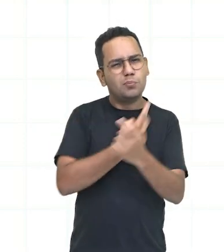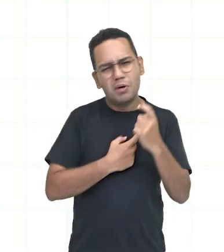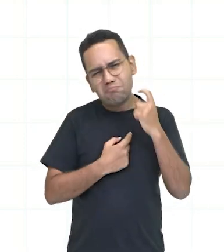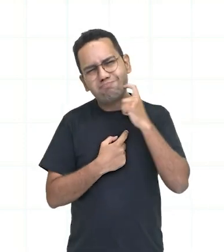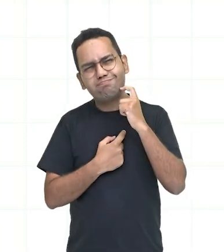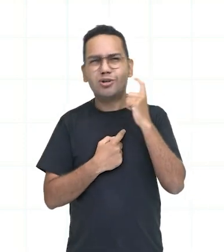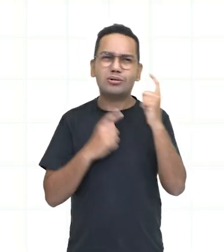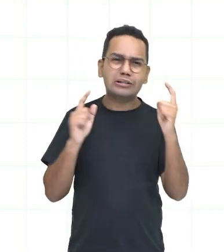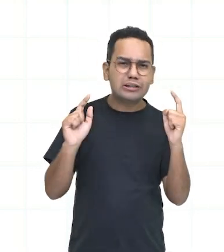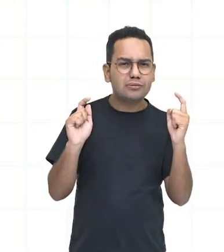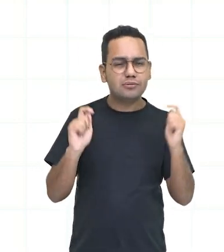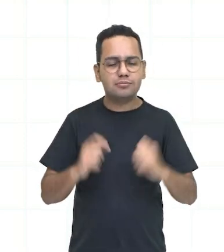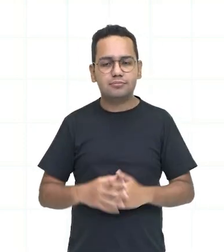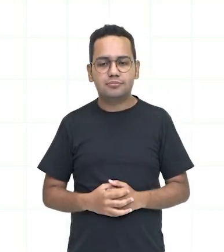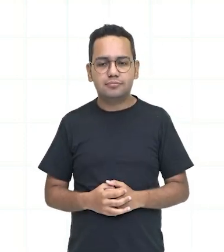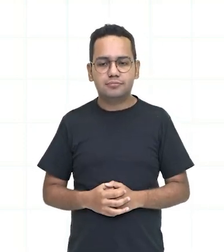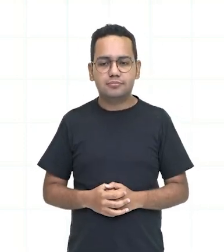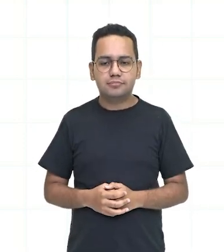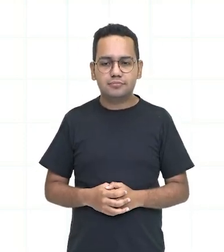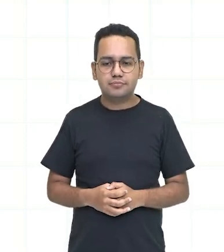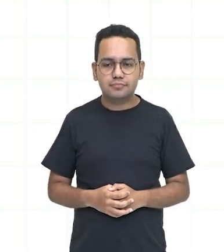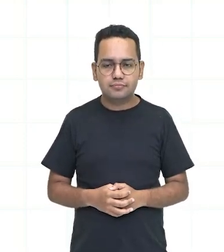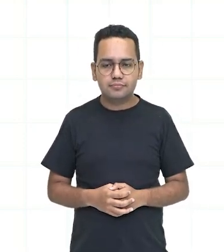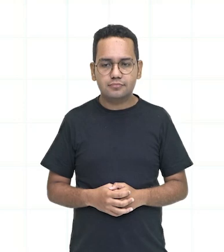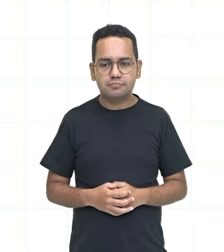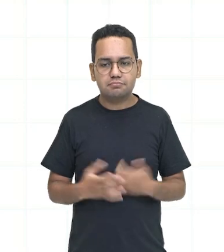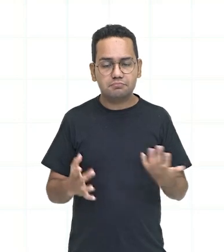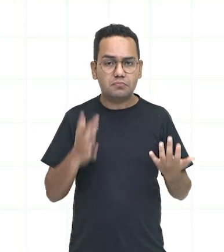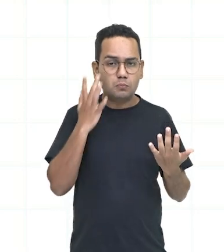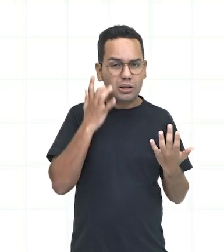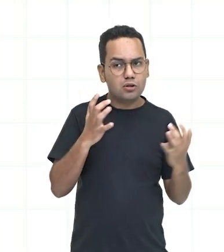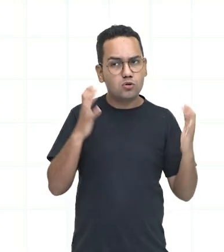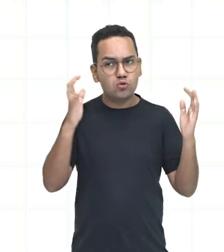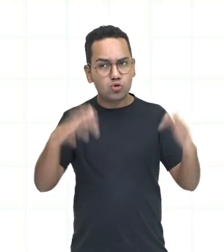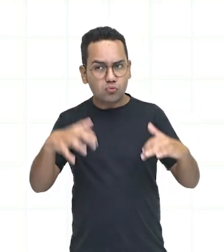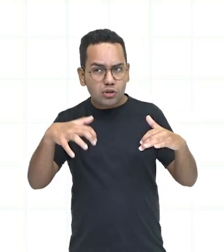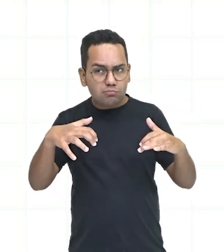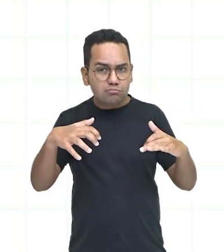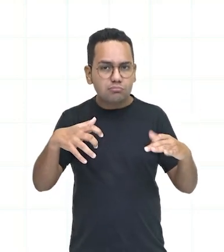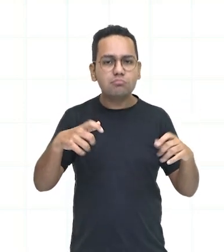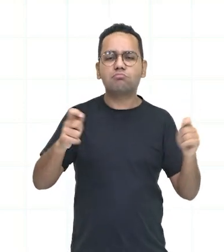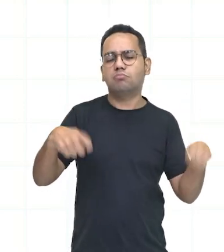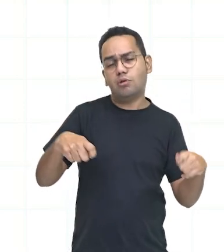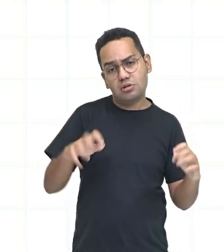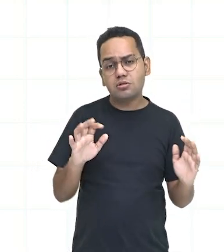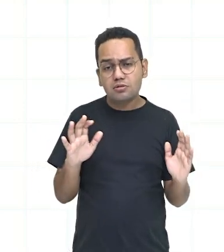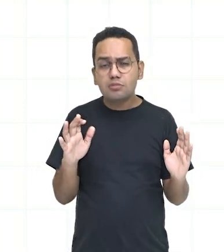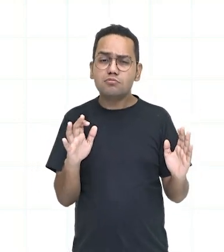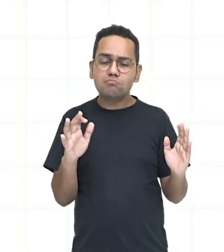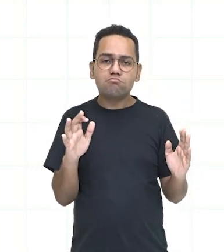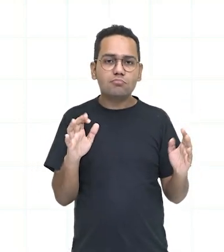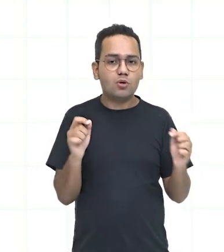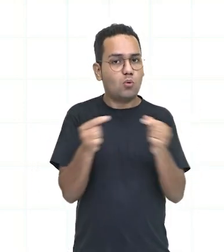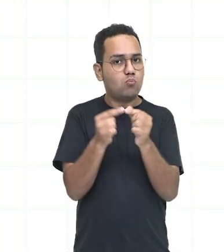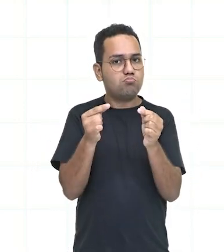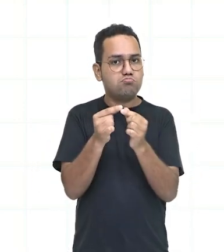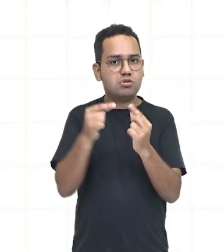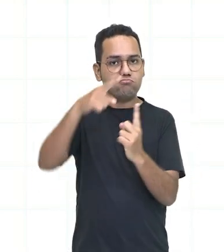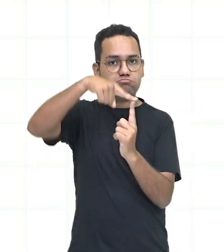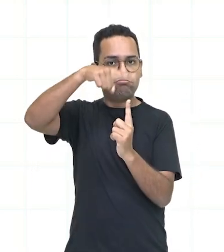situation, né? Uma situação hipotética. Chover amanhã, pode ser que chova, então há uma possibilidade, ele está dentro aí dos parâmetros